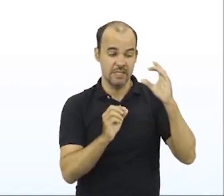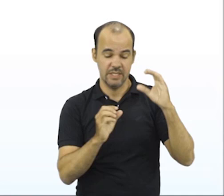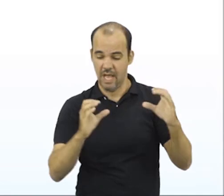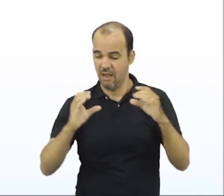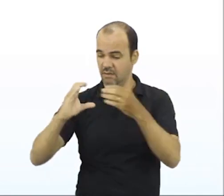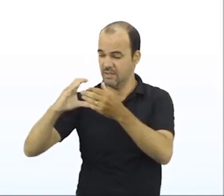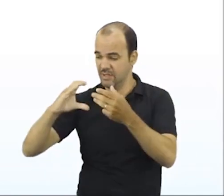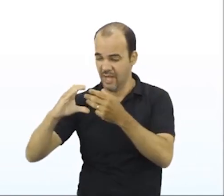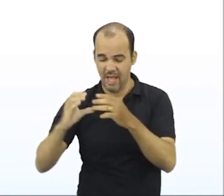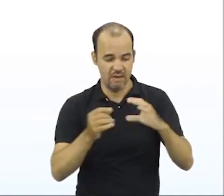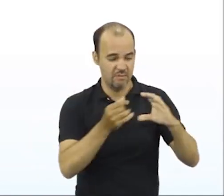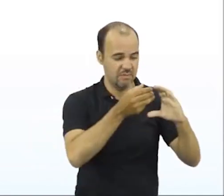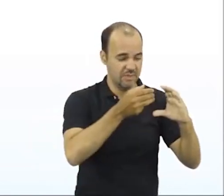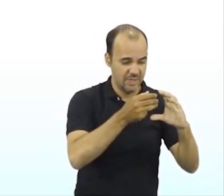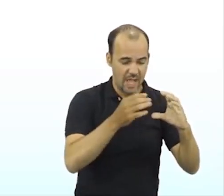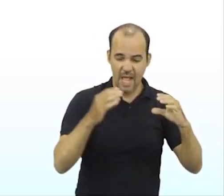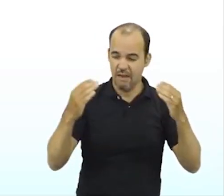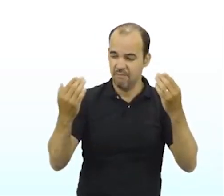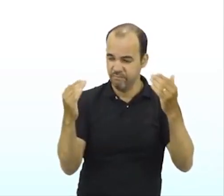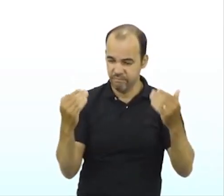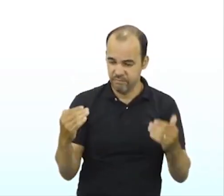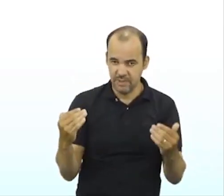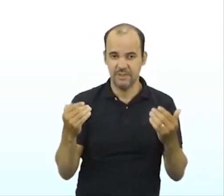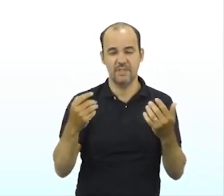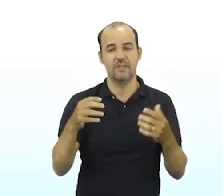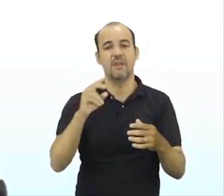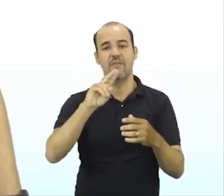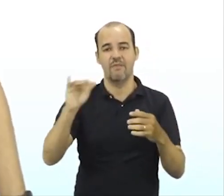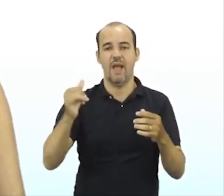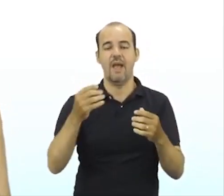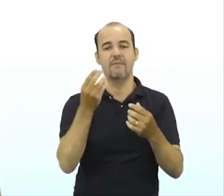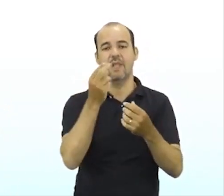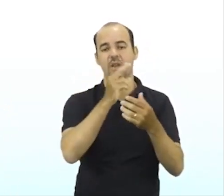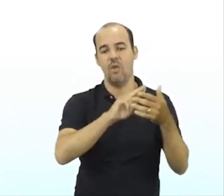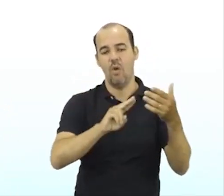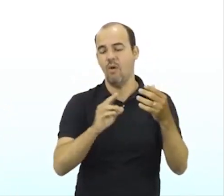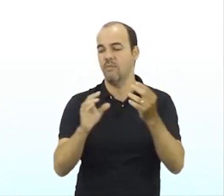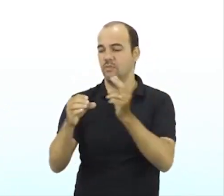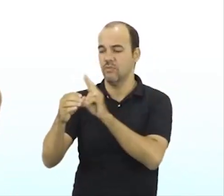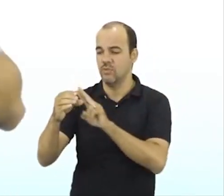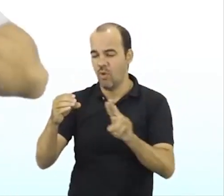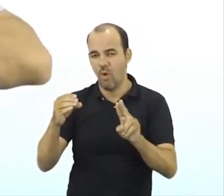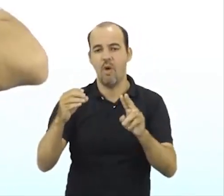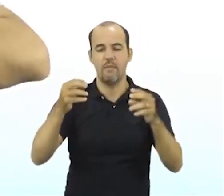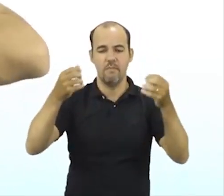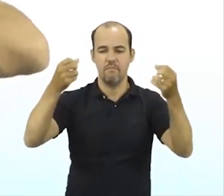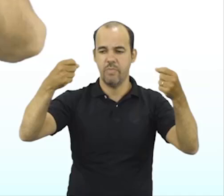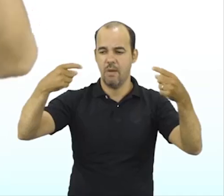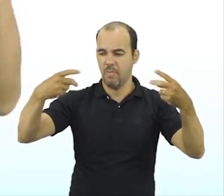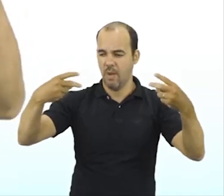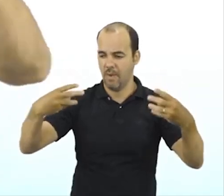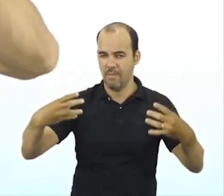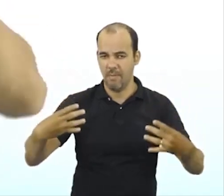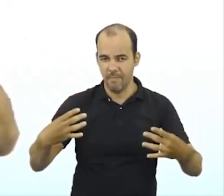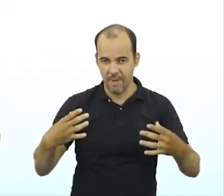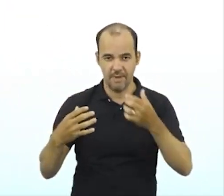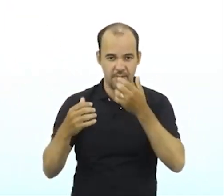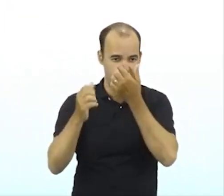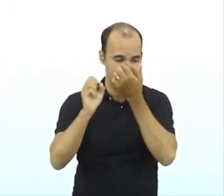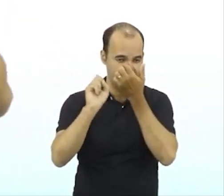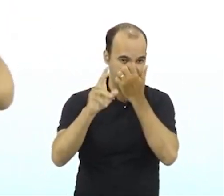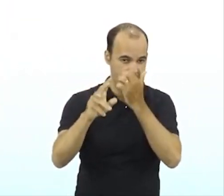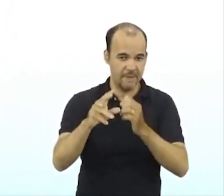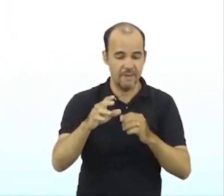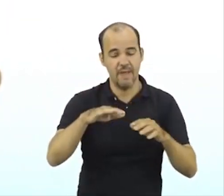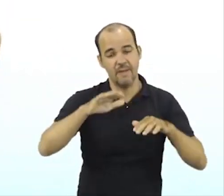com alguns fatores, tá? Léo, traz para mim de novo aqui, por favor. Veja, essas células a gente vai trabalhar de acordo com alguns fatores, a gente vai classificar